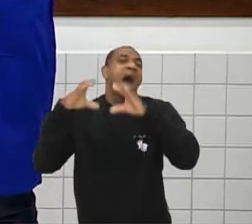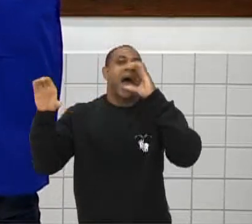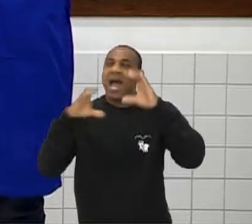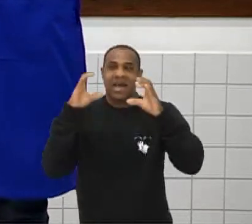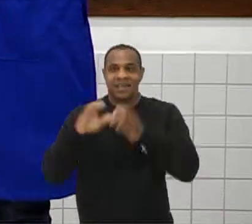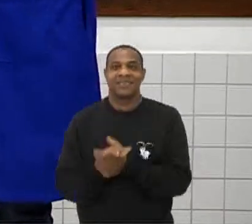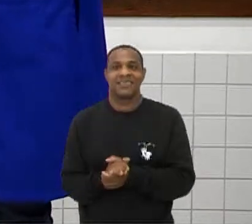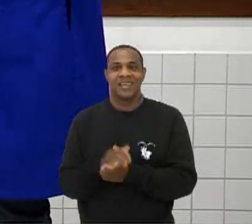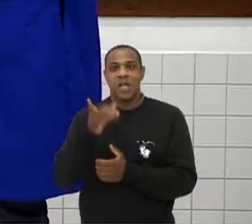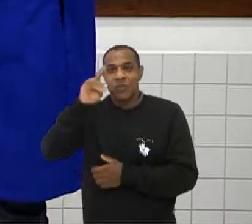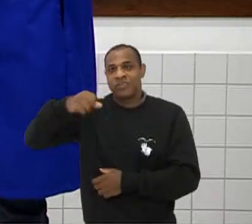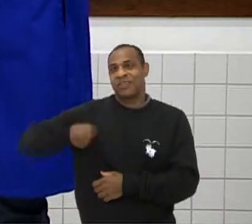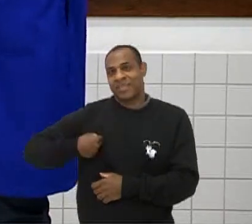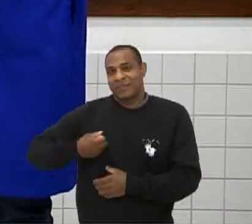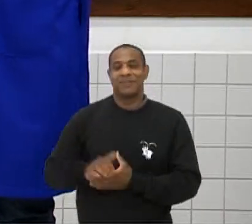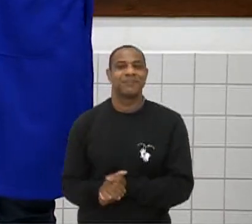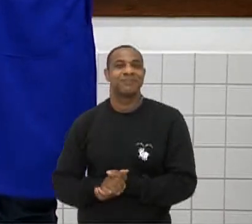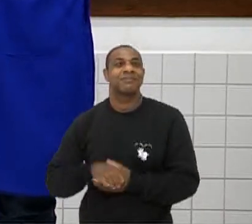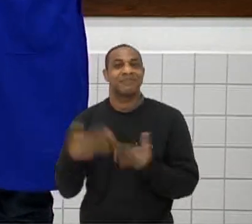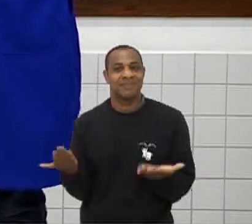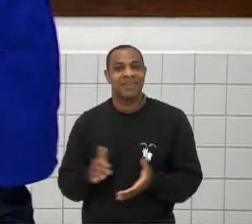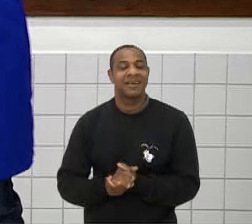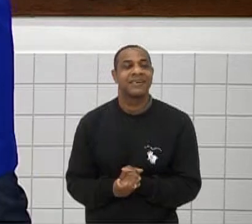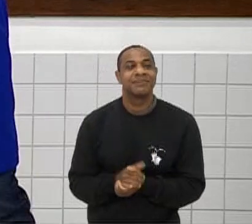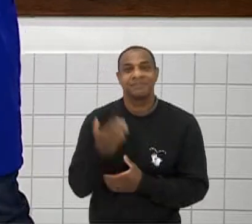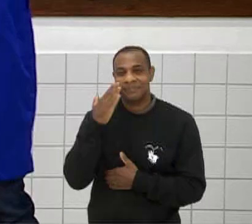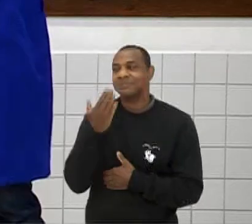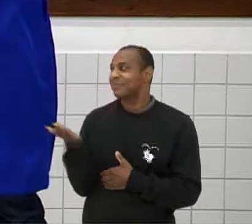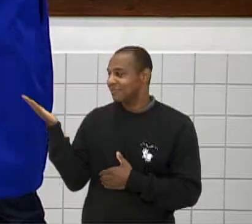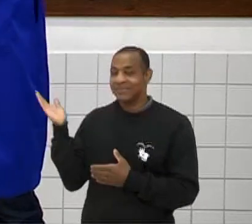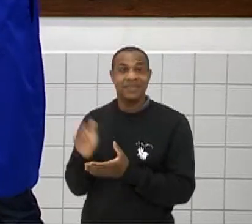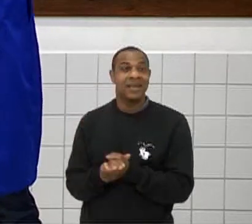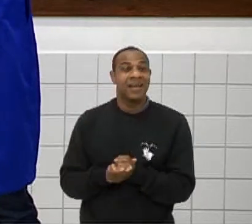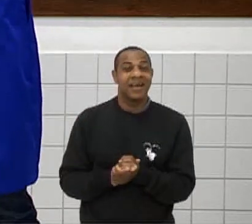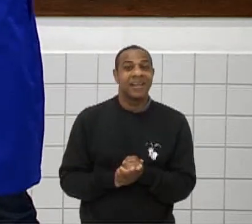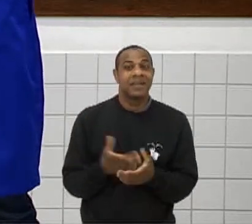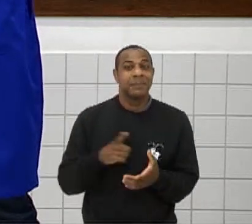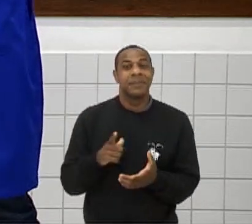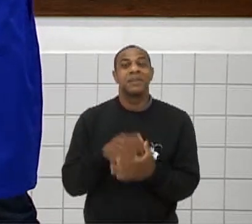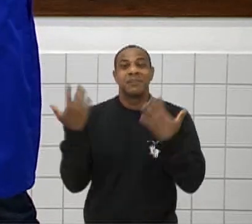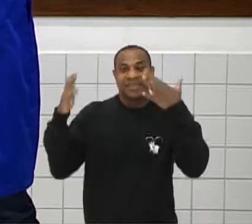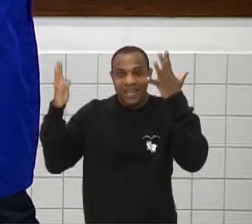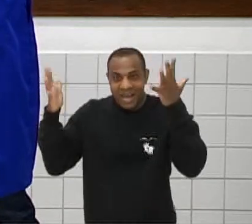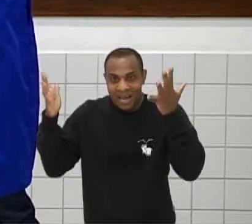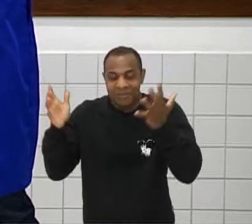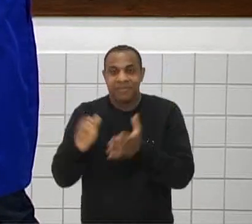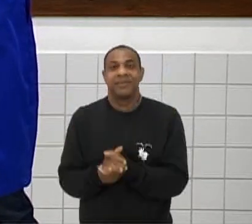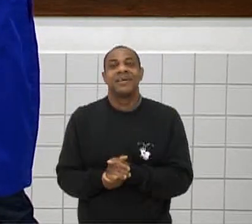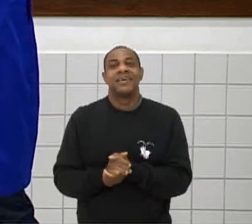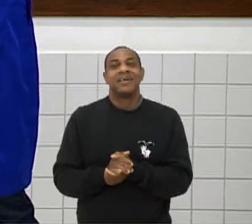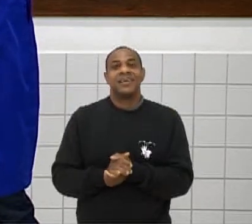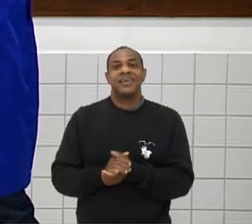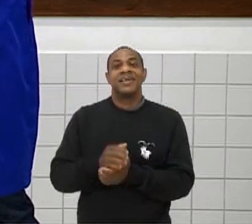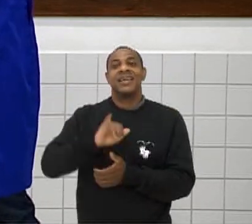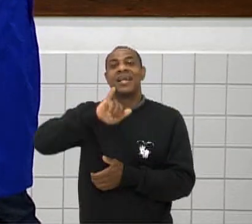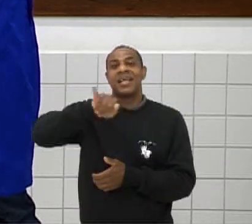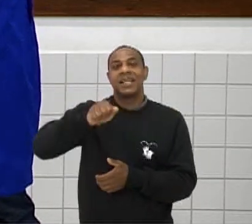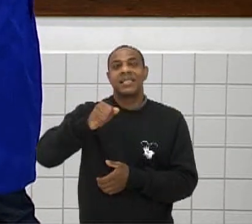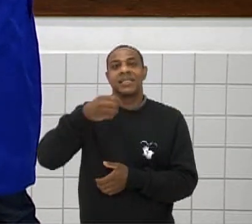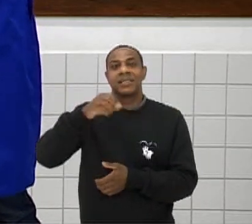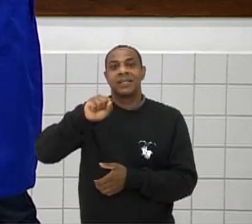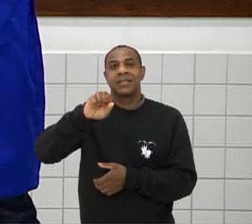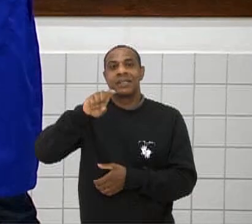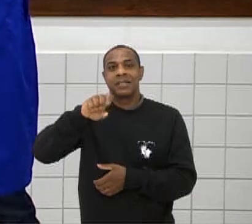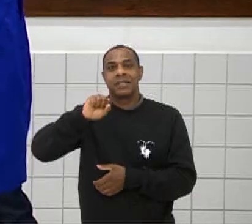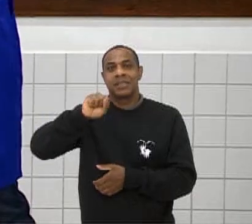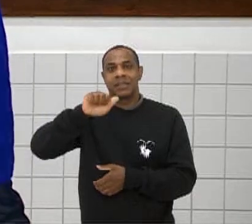um custo a menos aí, ó. Ei, ainda, manda um salve para o Colégio Estadual São José das Palmeiras.